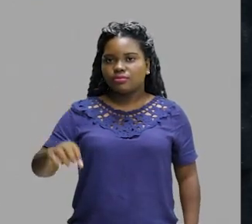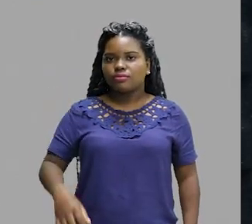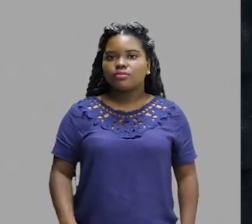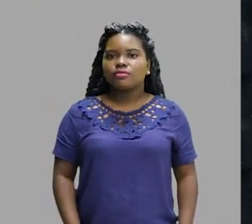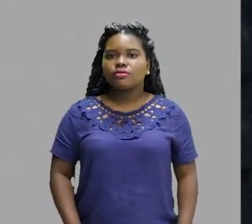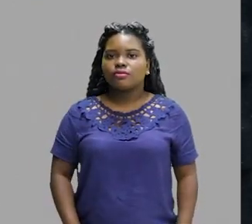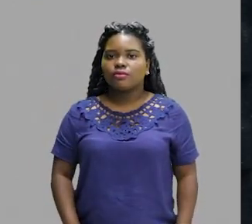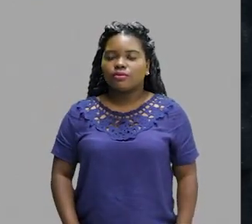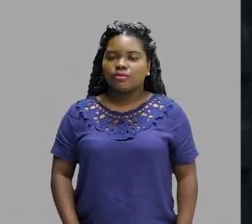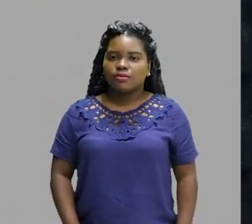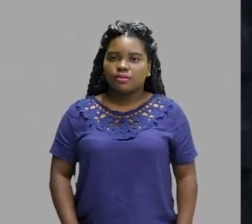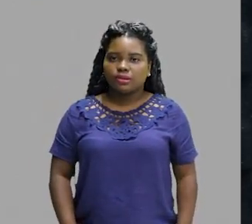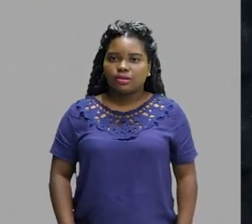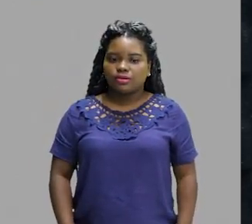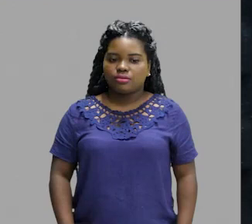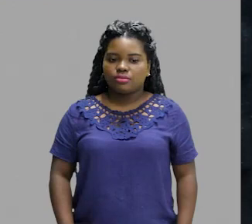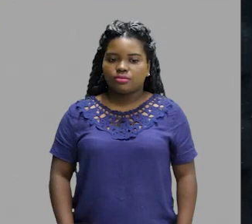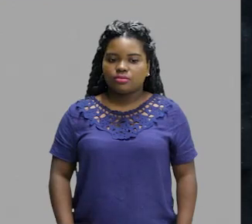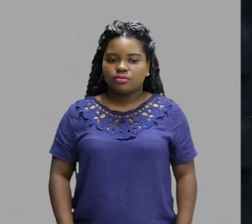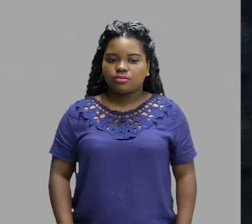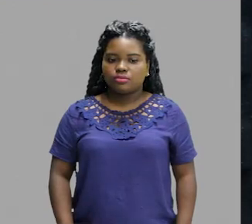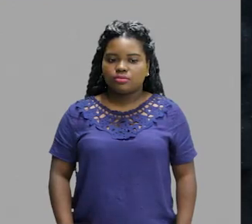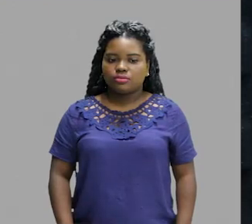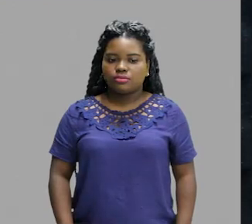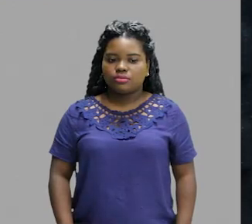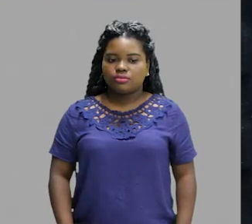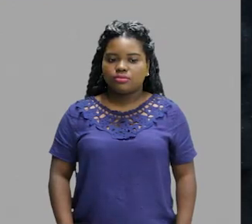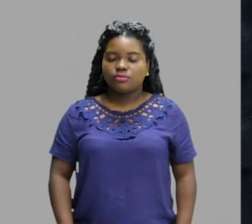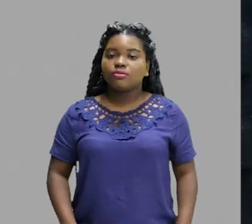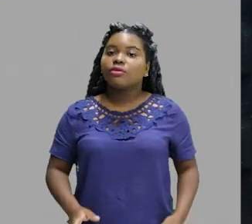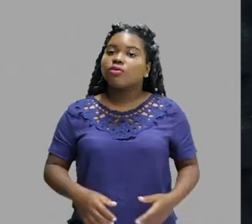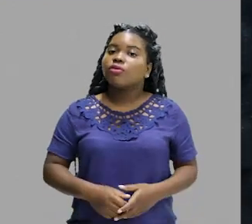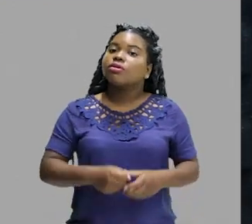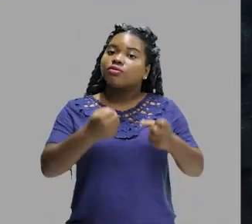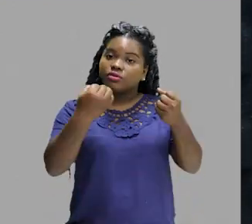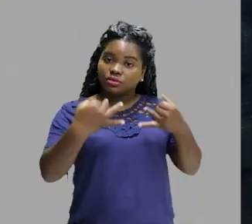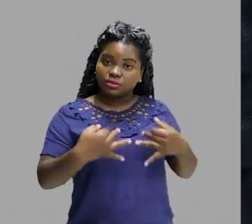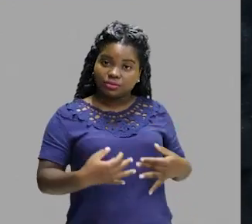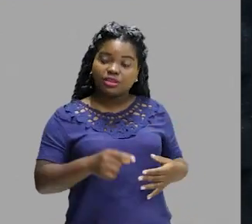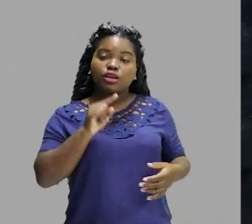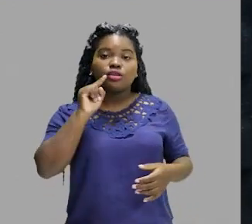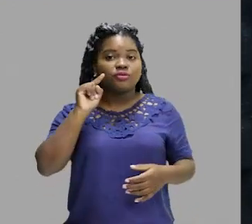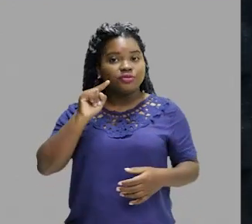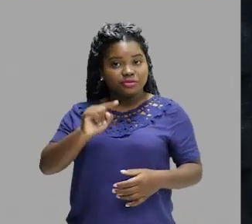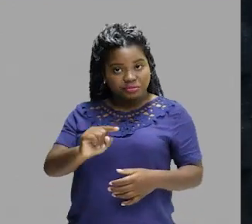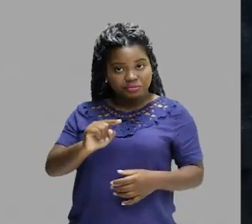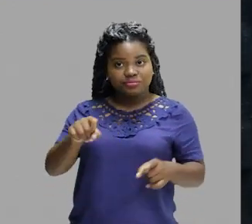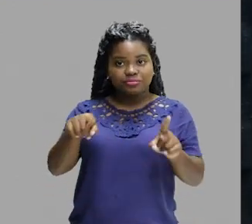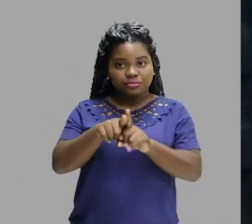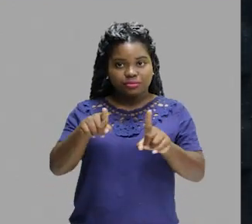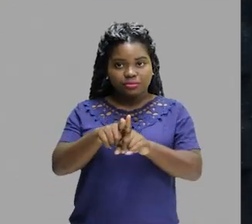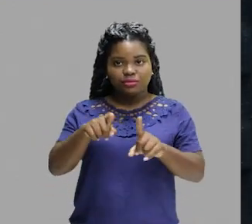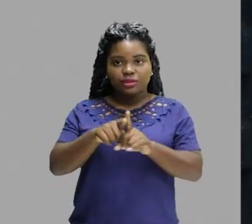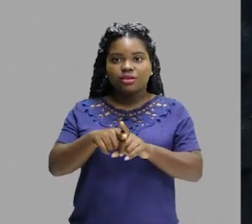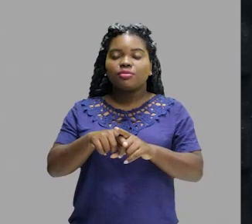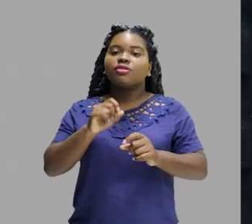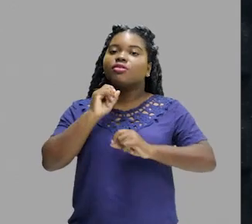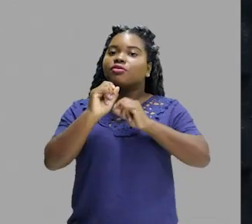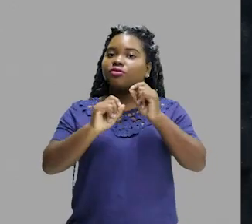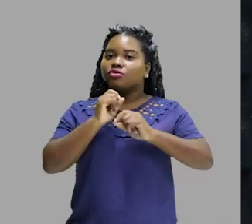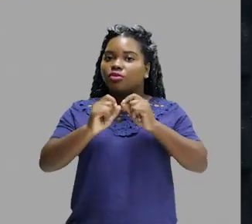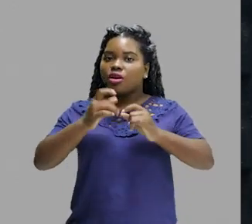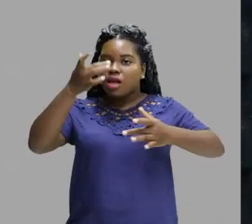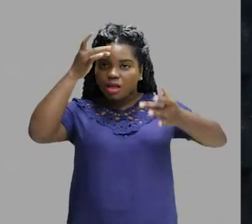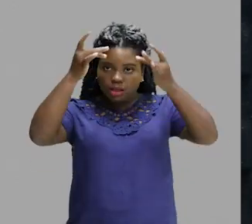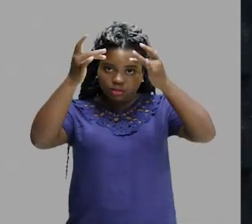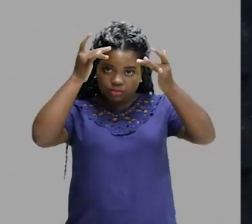Resuelto, resuelto. E enquanto eu vou falando, vocês vão repetindo. Eu repito para que vocês repitam aí para